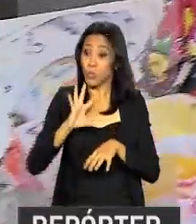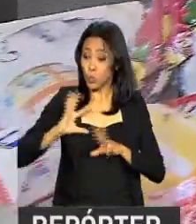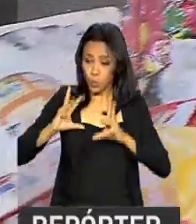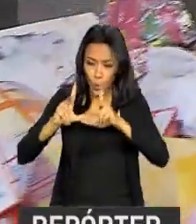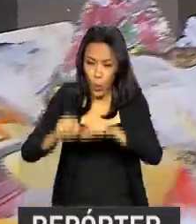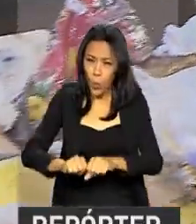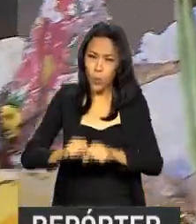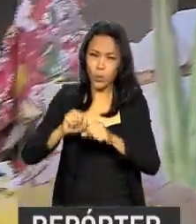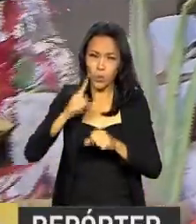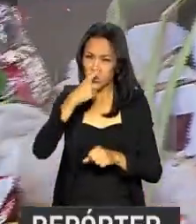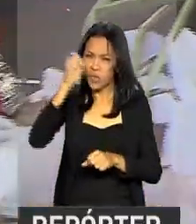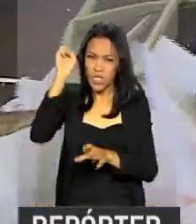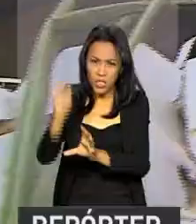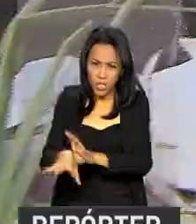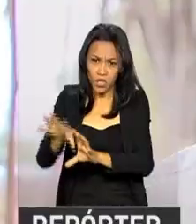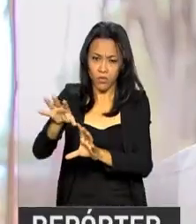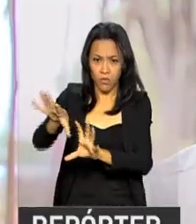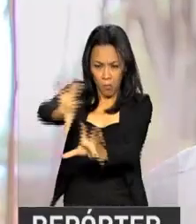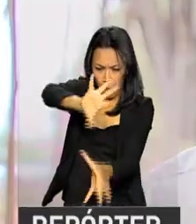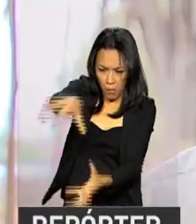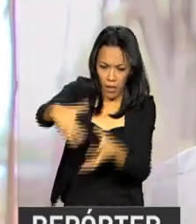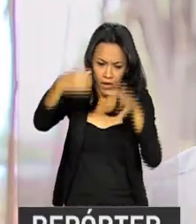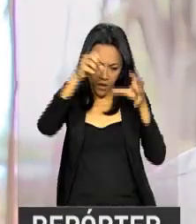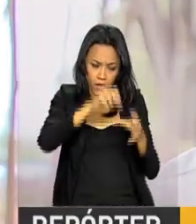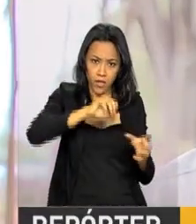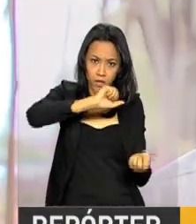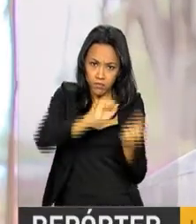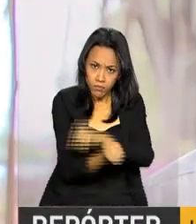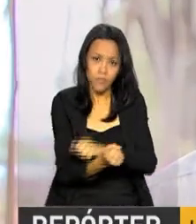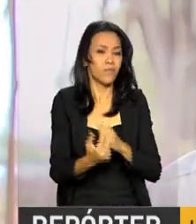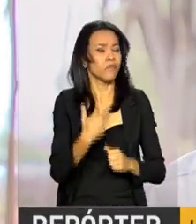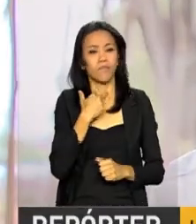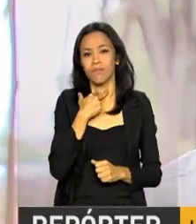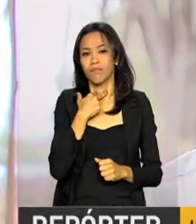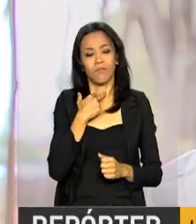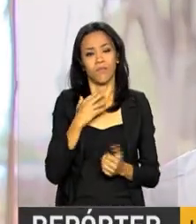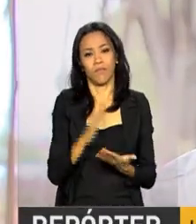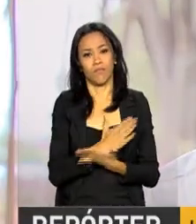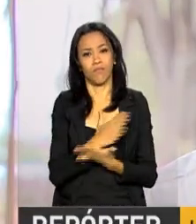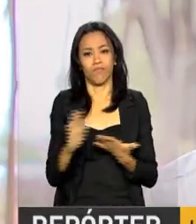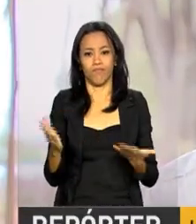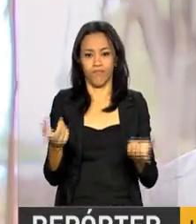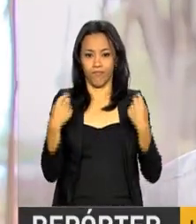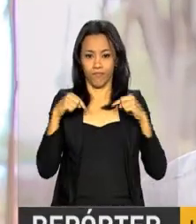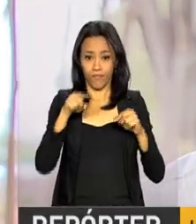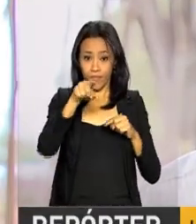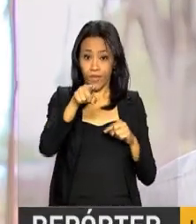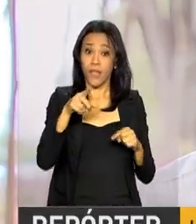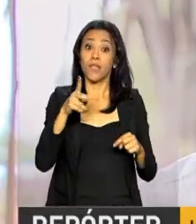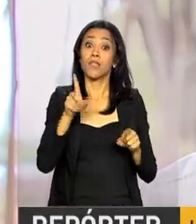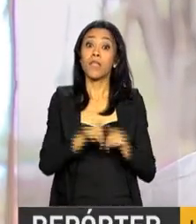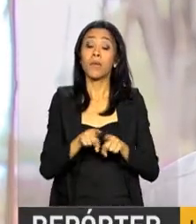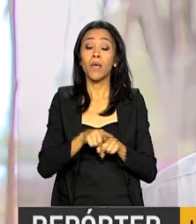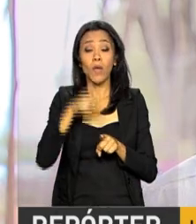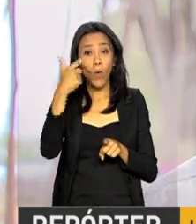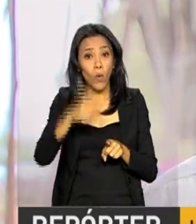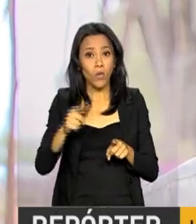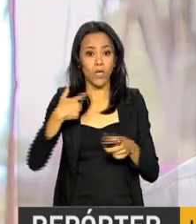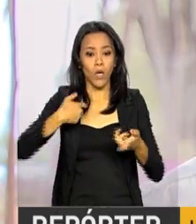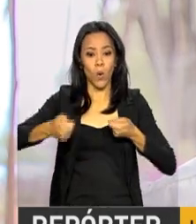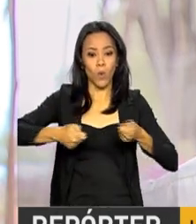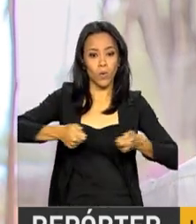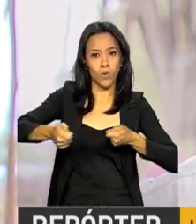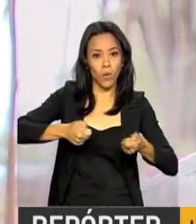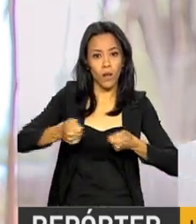transformado em adubo orgânico uma das coisas que essa norma institui na que antes não tinha é obrigatoriedade de controlar a temperatura e de se